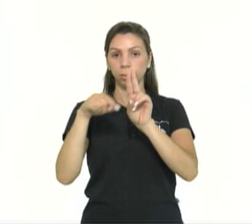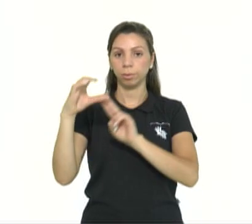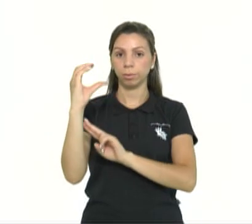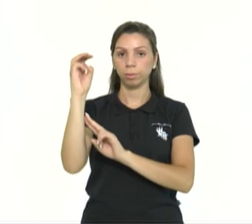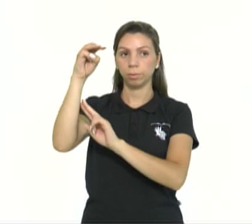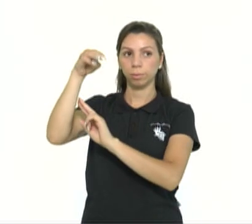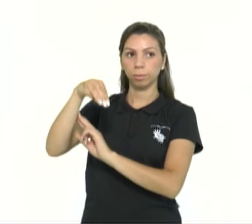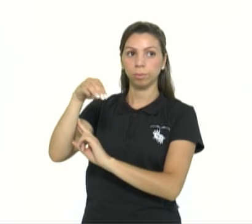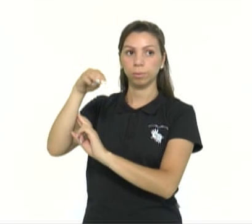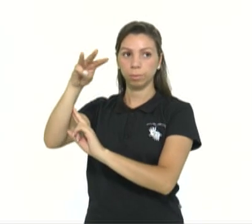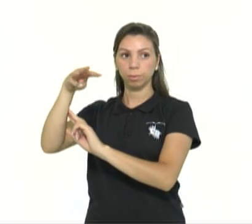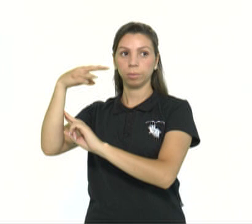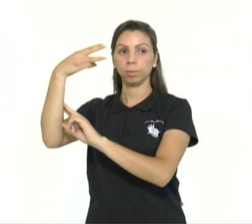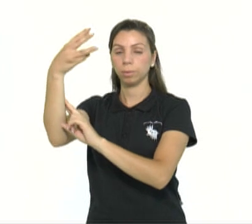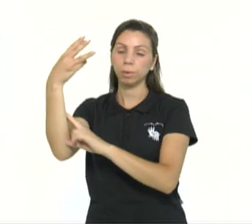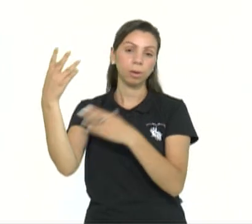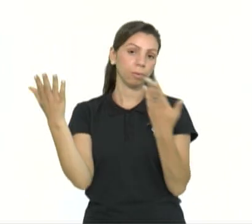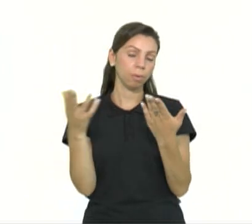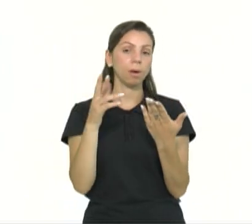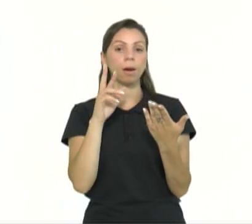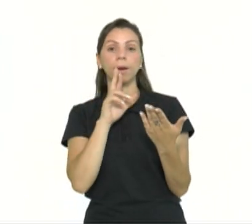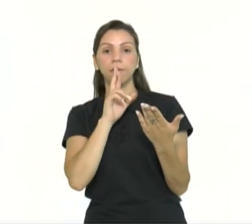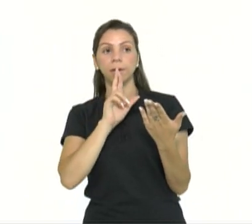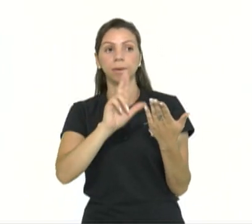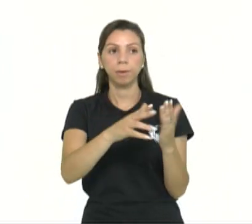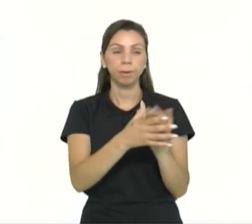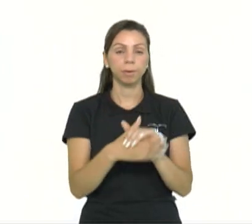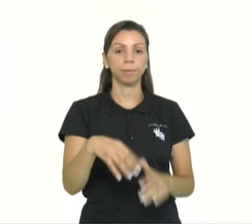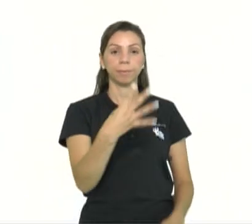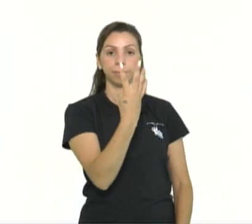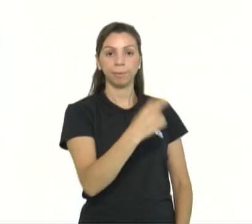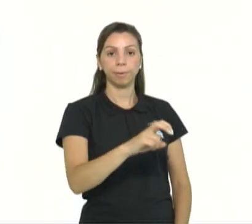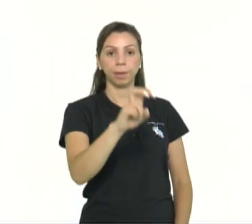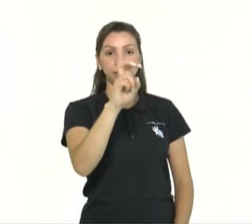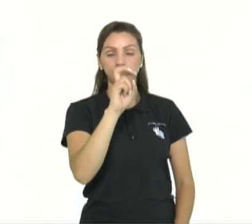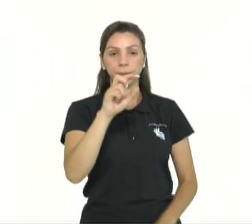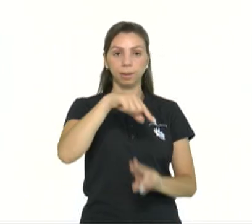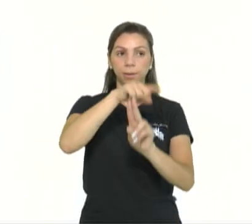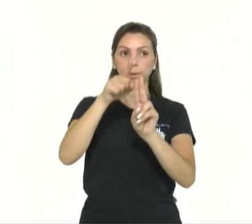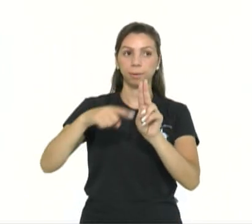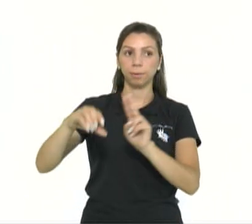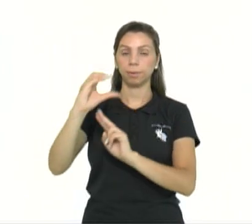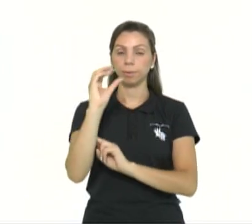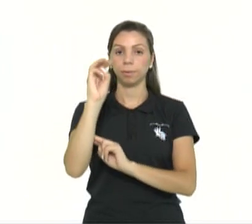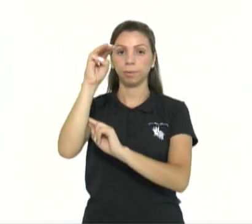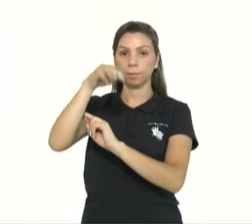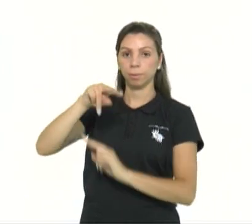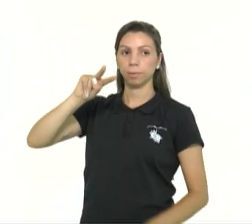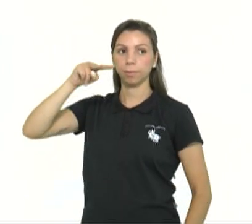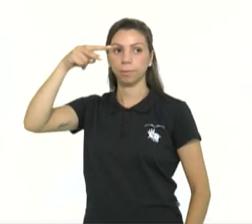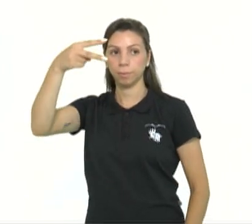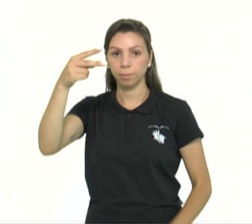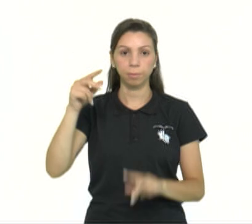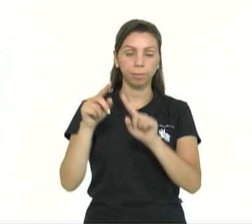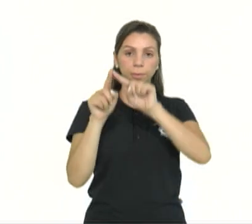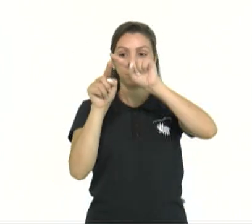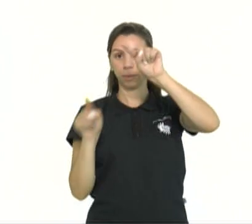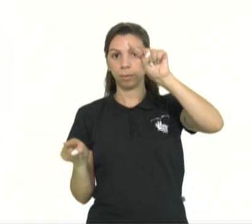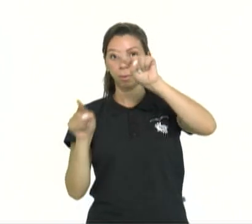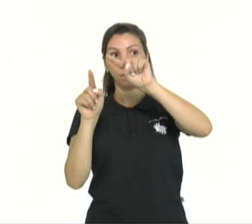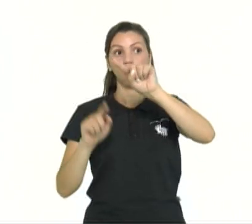Portanto, as nossas respostas são duas nessa questão, 45 pi centímetros quadrados a área